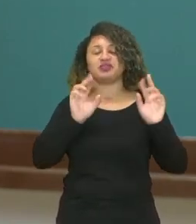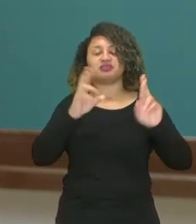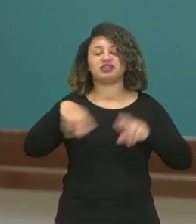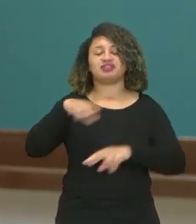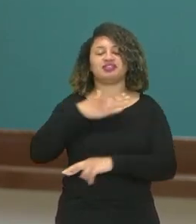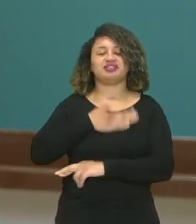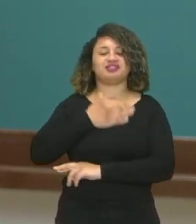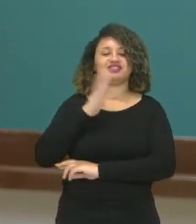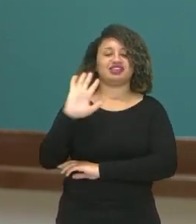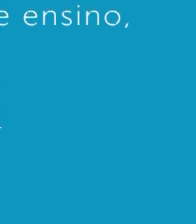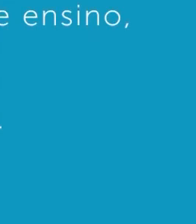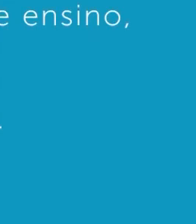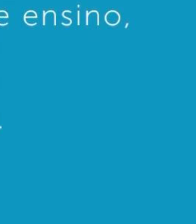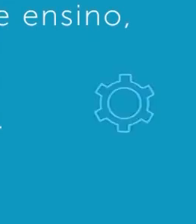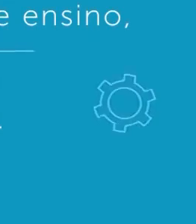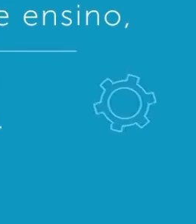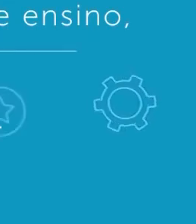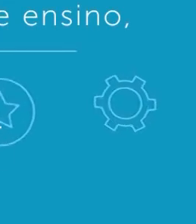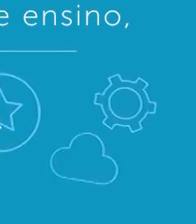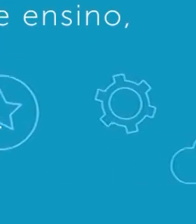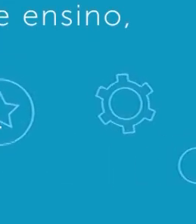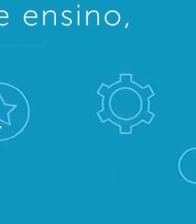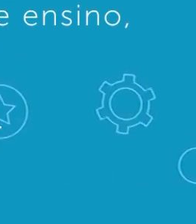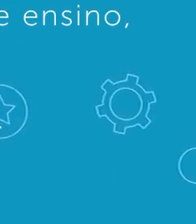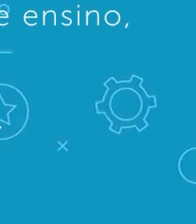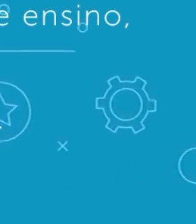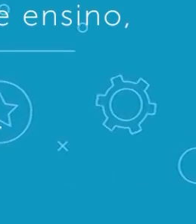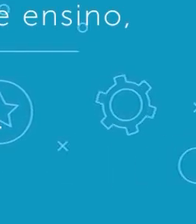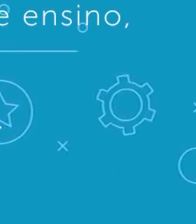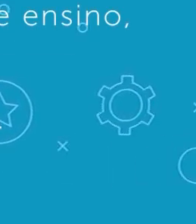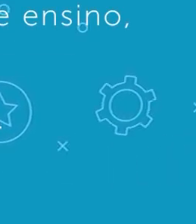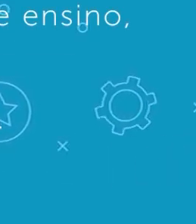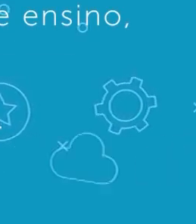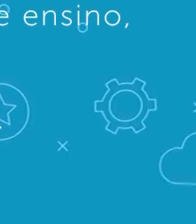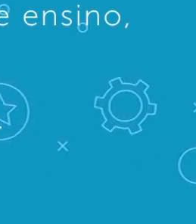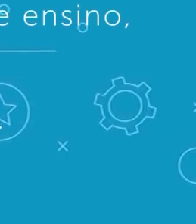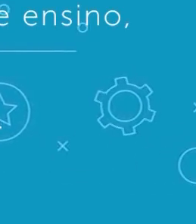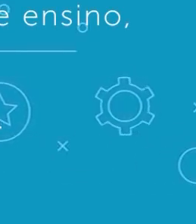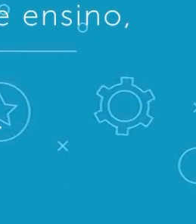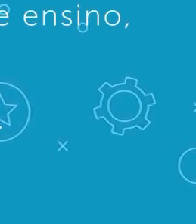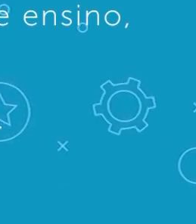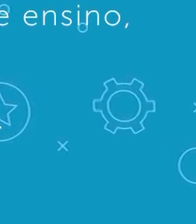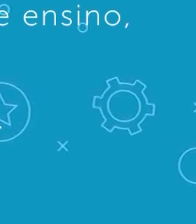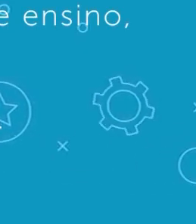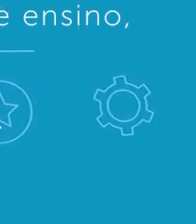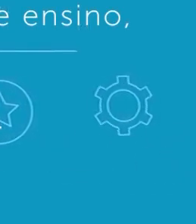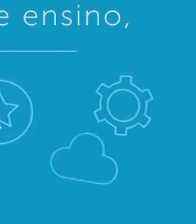gostado e até breve.